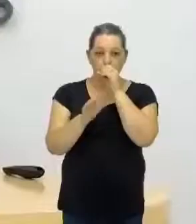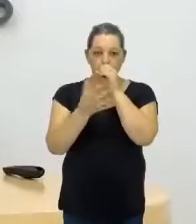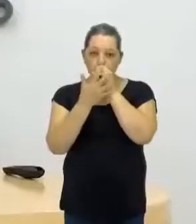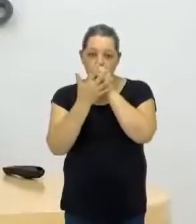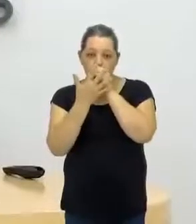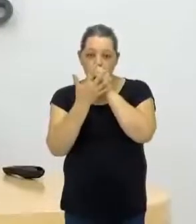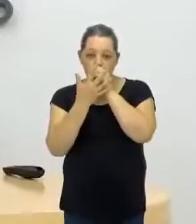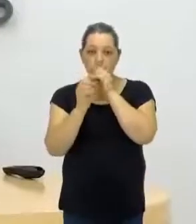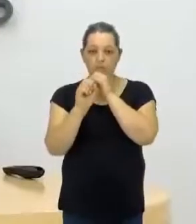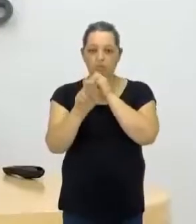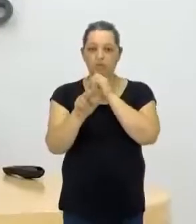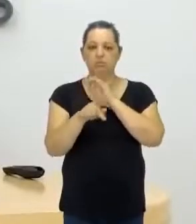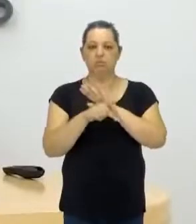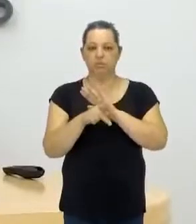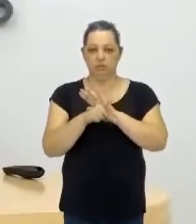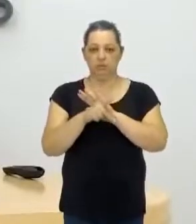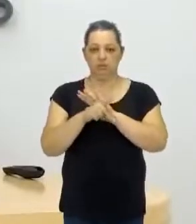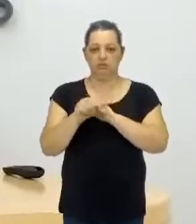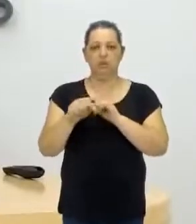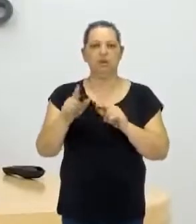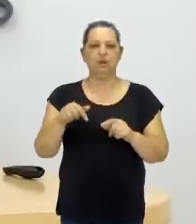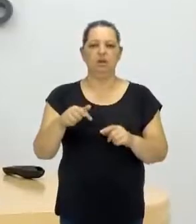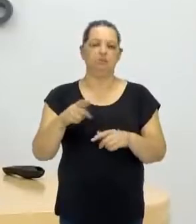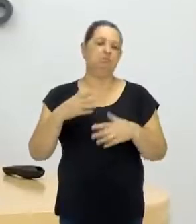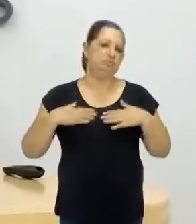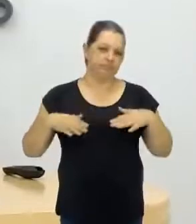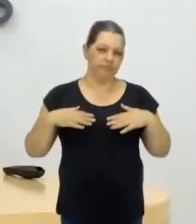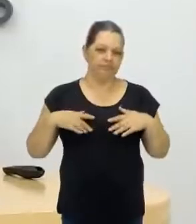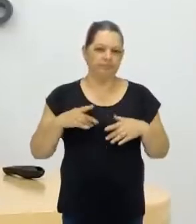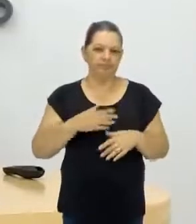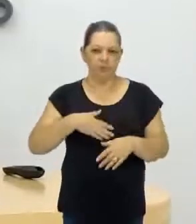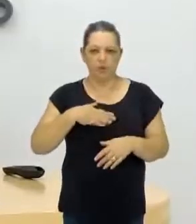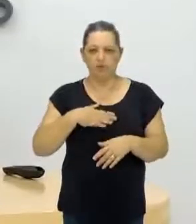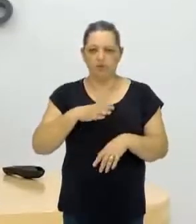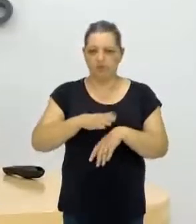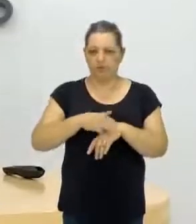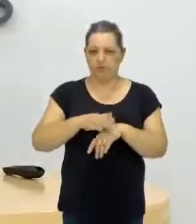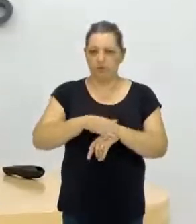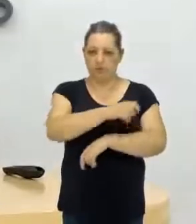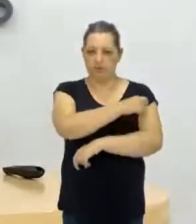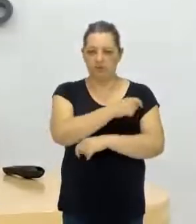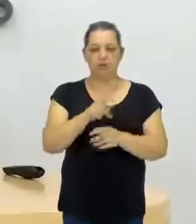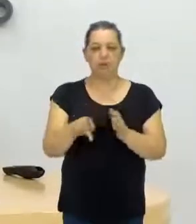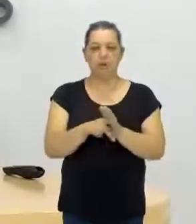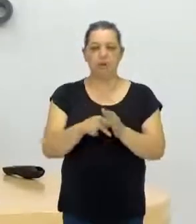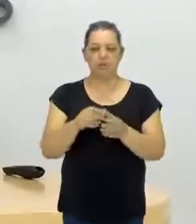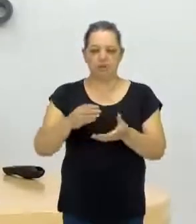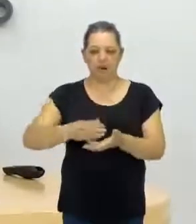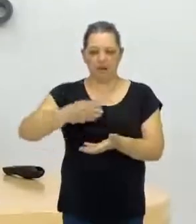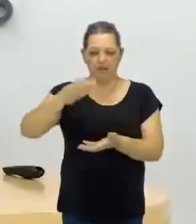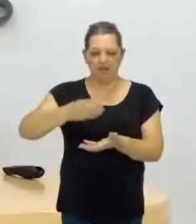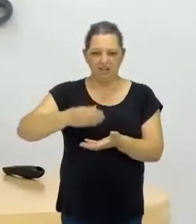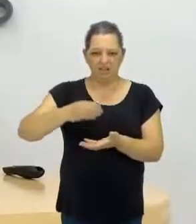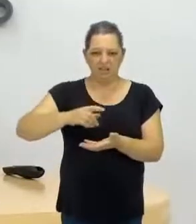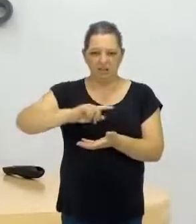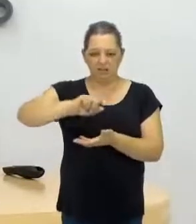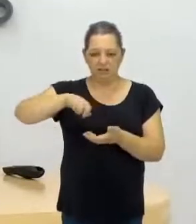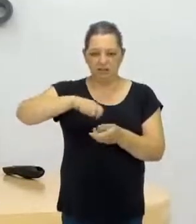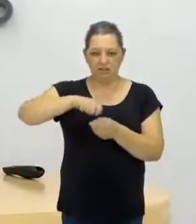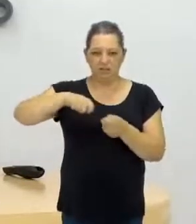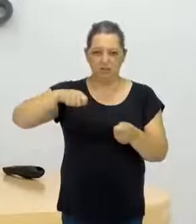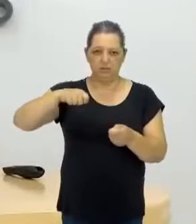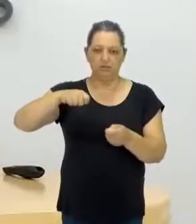experimento? Isso. Pessoal, viu aí? É um experimento tranquilo que você pode fazer com o seu estudante, né? É uma latinha. Pega uma latinha aí, amarra um pedaço